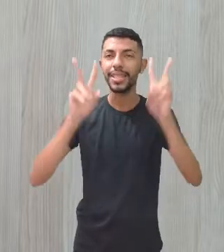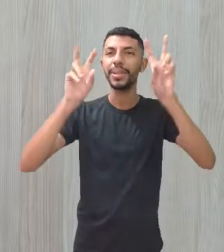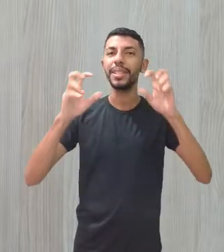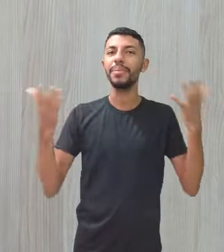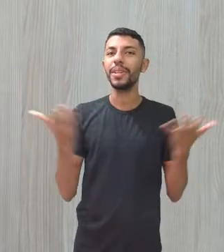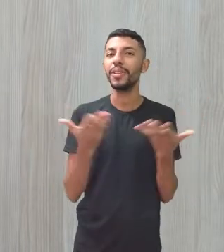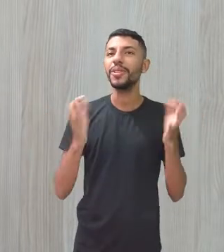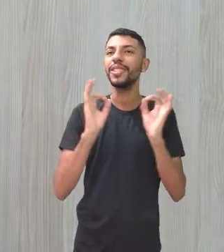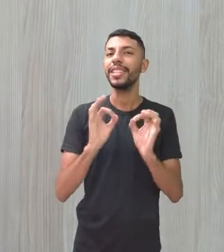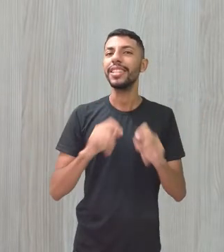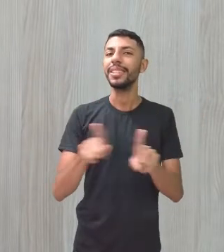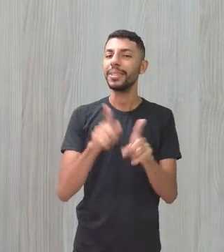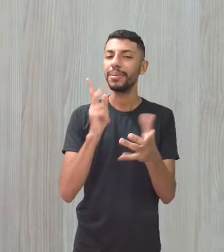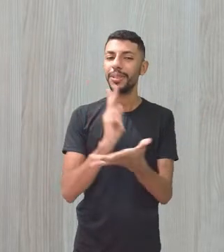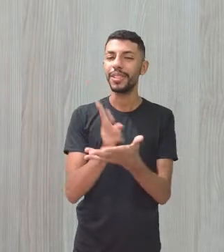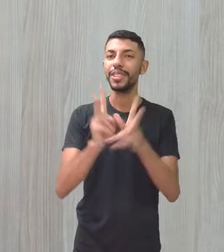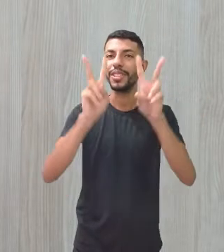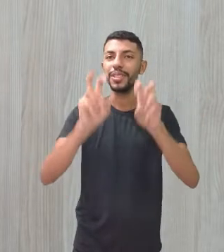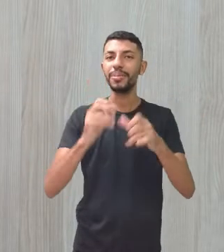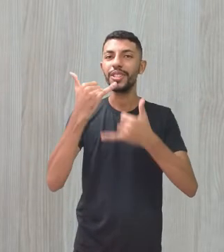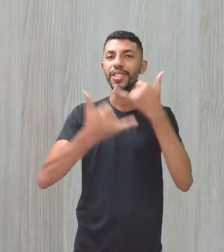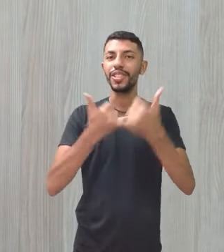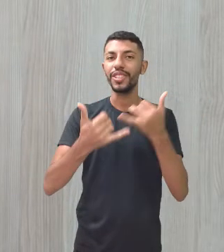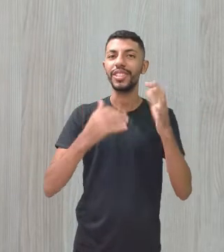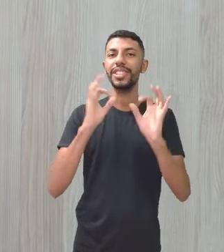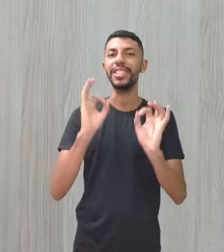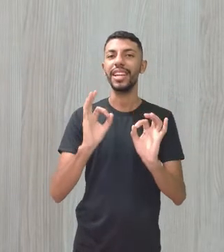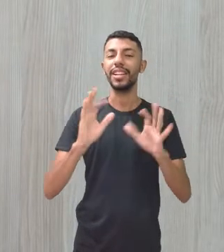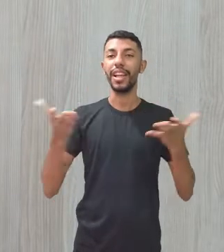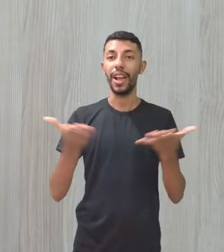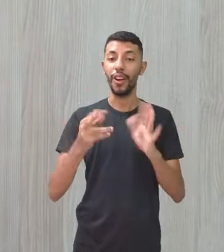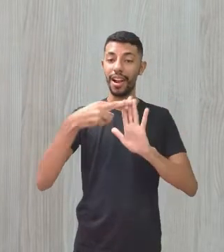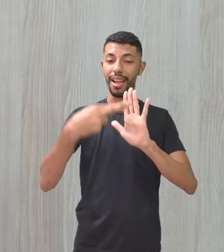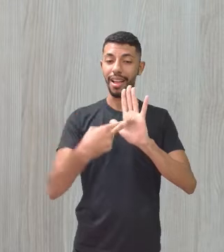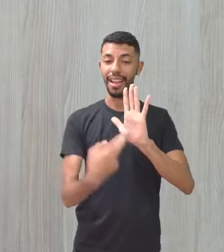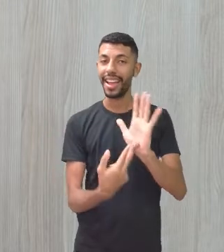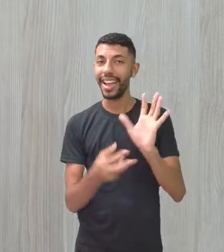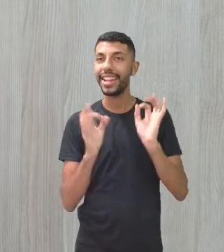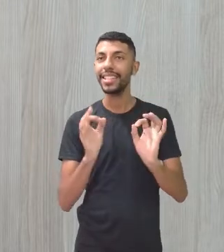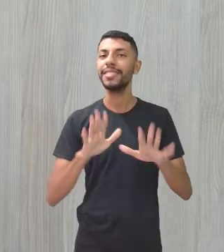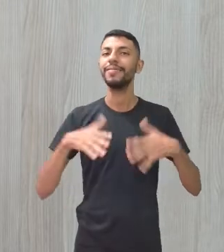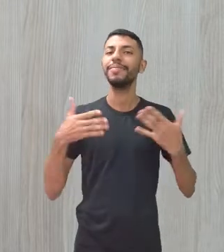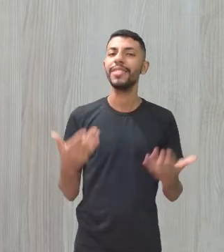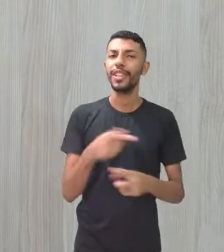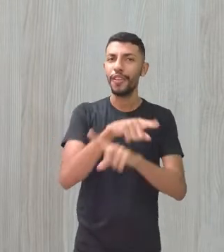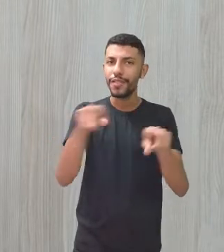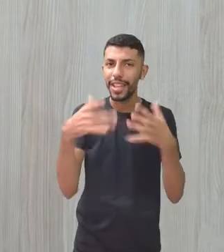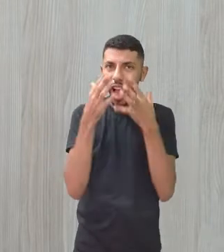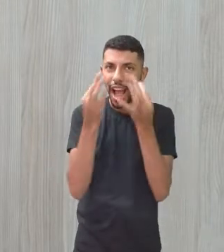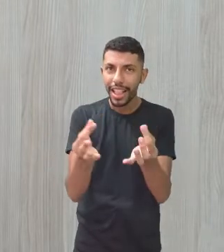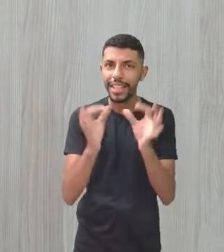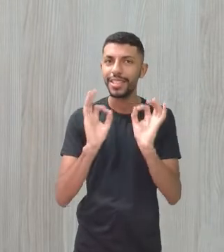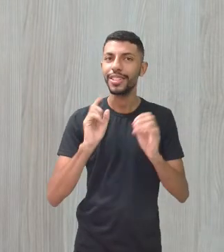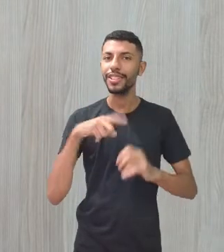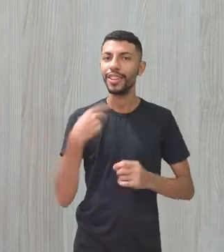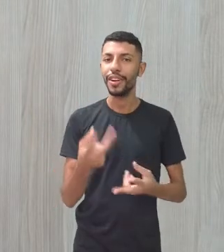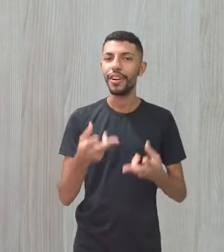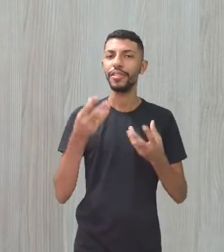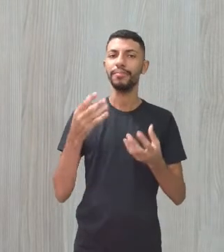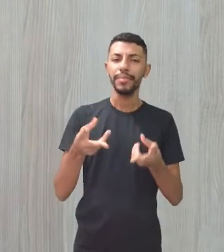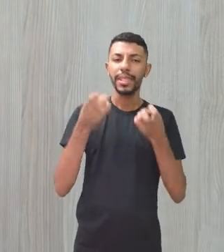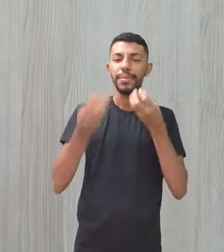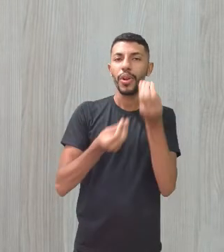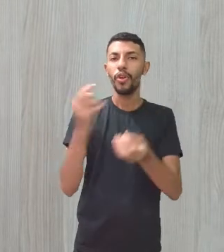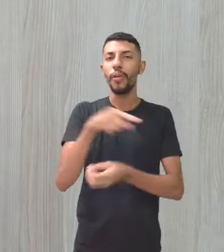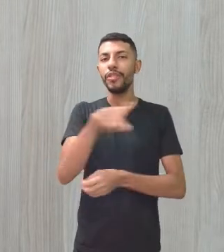hoje, né? Também continuando sobre jogos, né? A regulamentação. Então, fiquem bem atentos para a gente ver como é que vocês podem